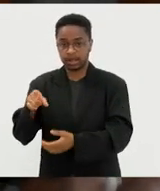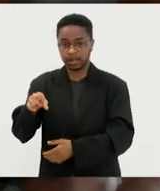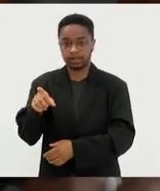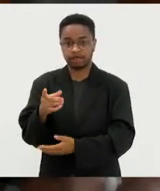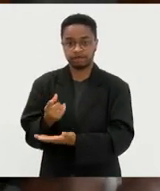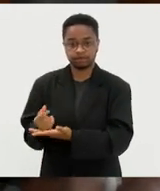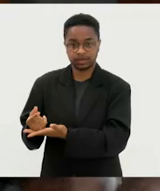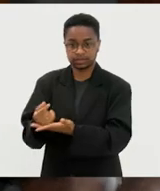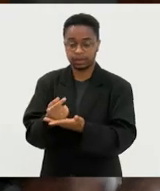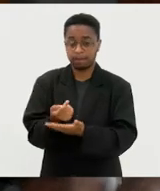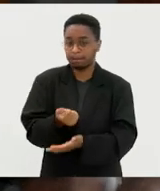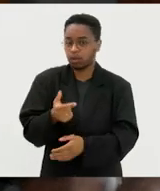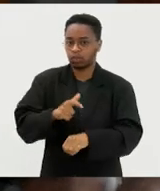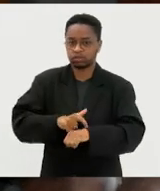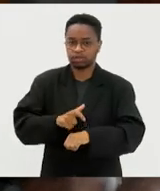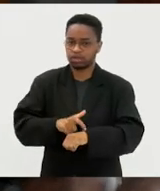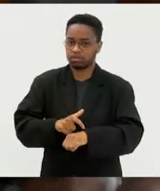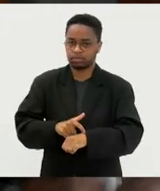recentemente.